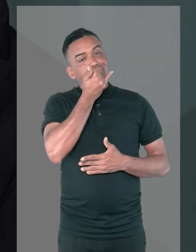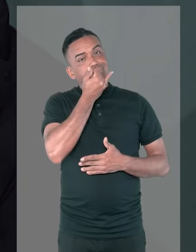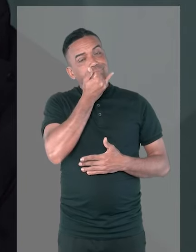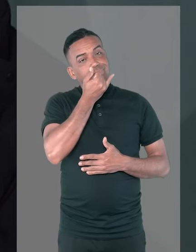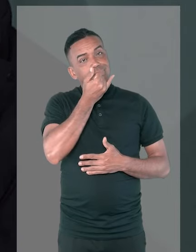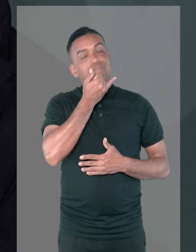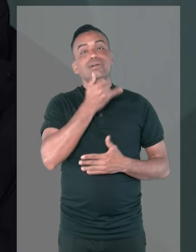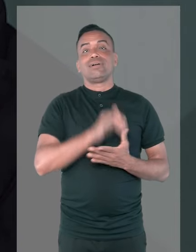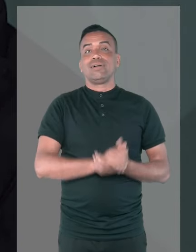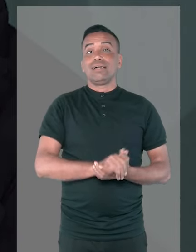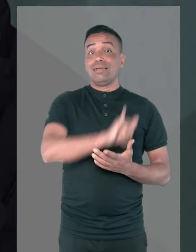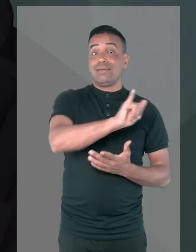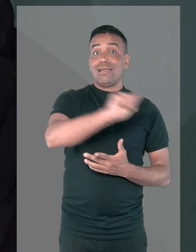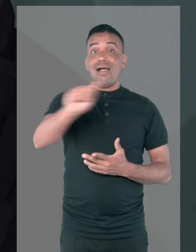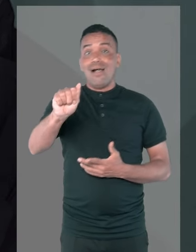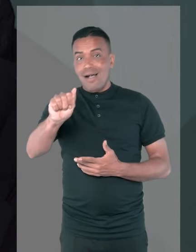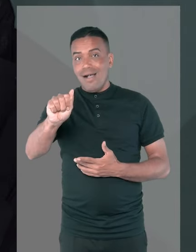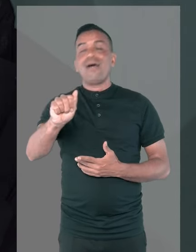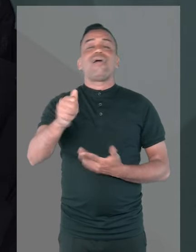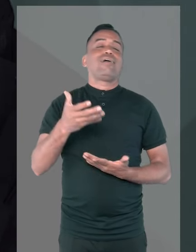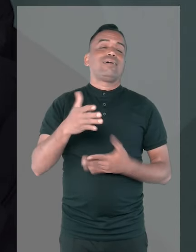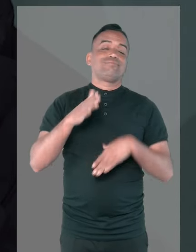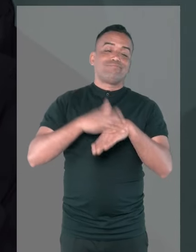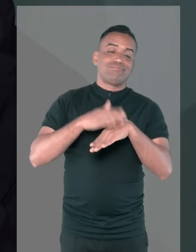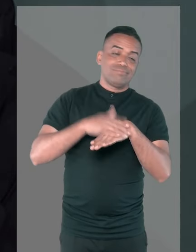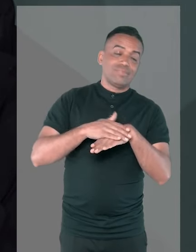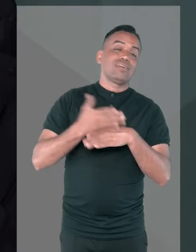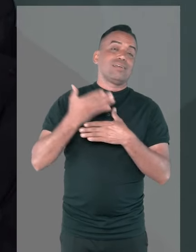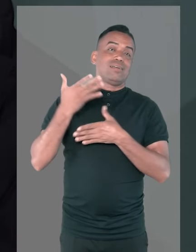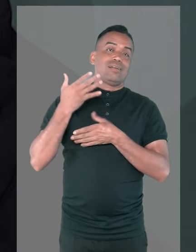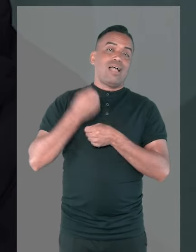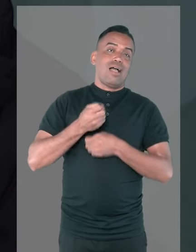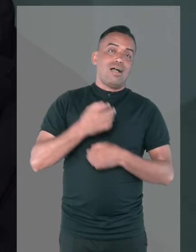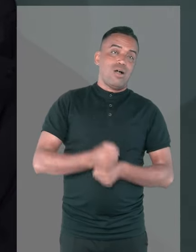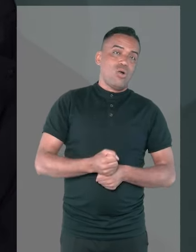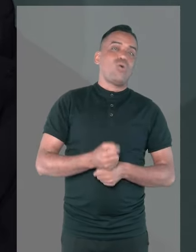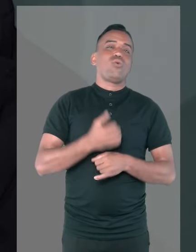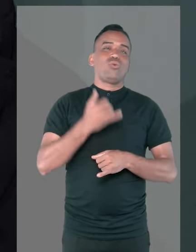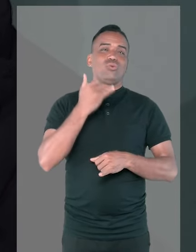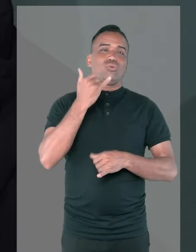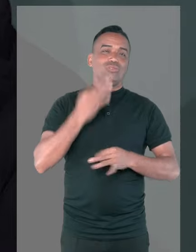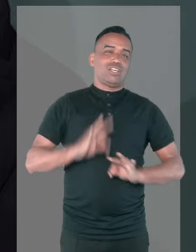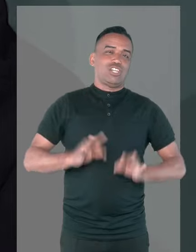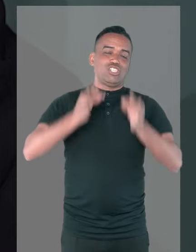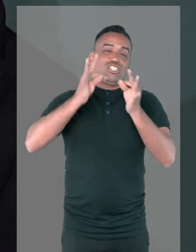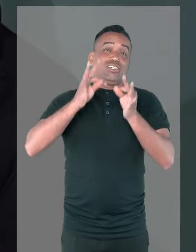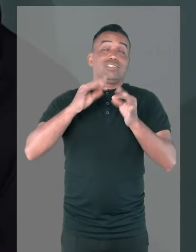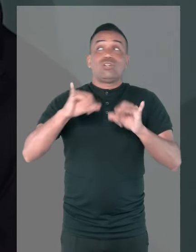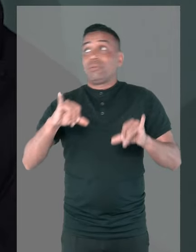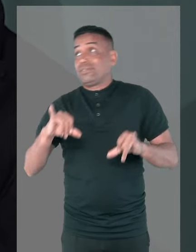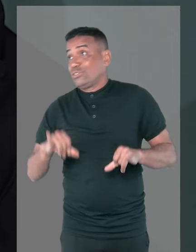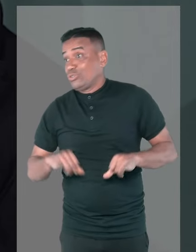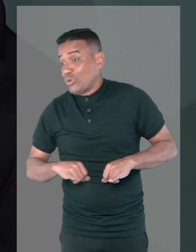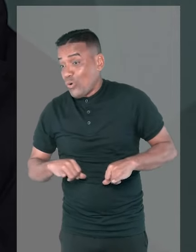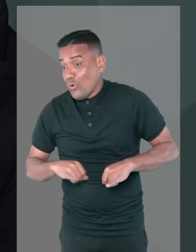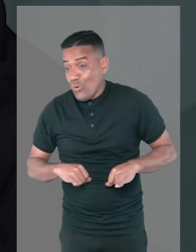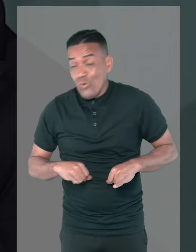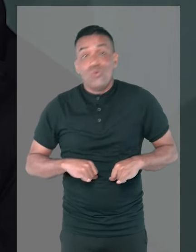artificial e dos algoritmos nas minhas vontades. E eu também sofro com a falta de foco e dedicação para a